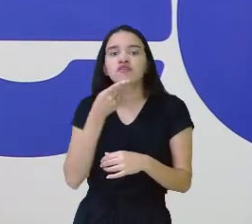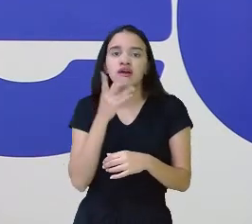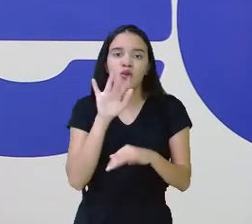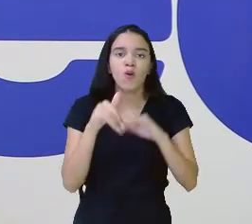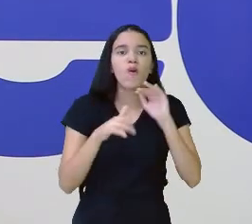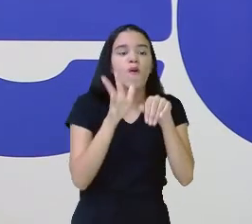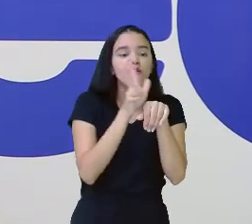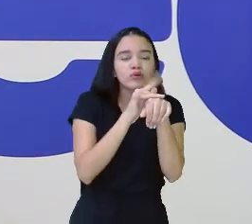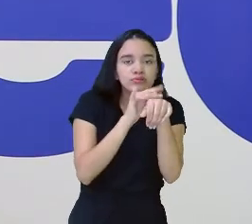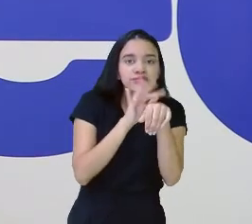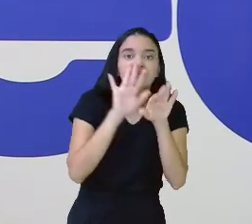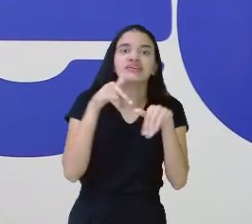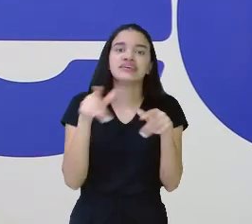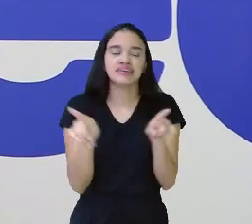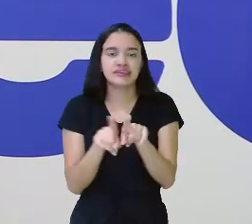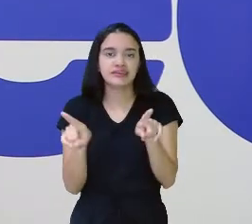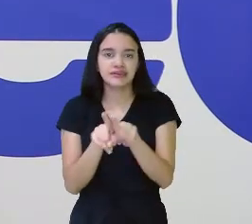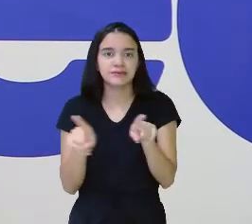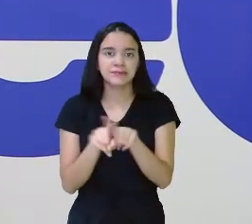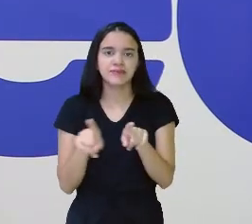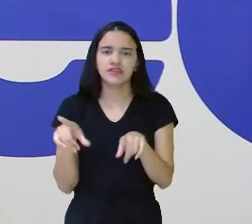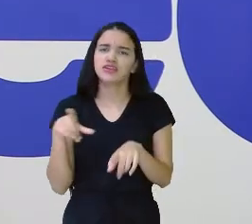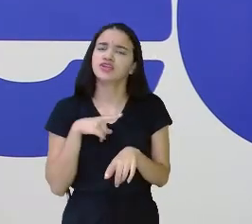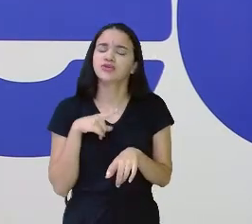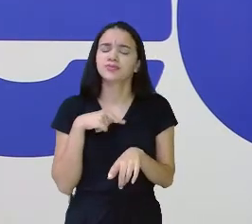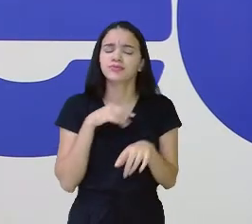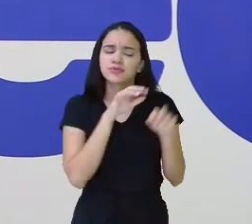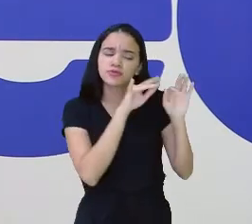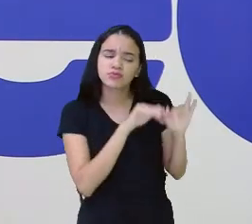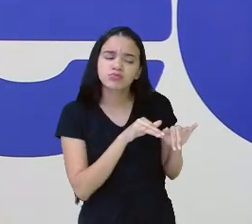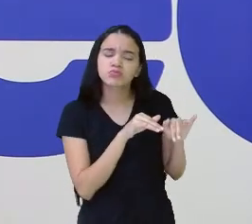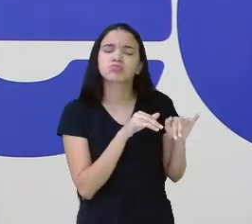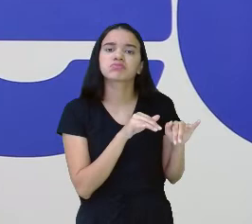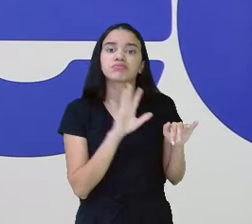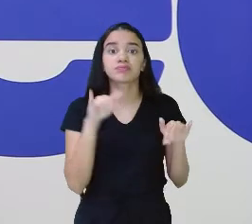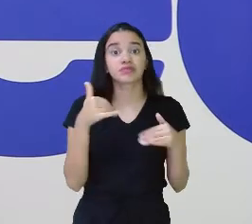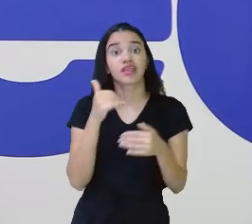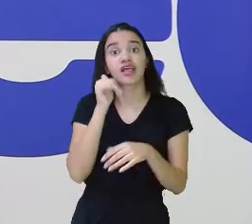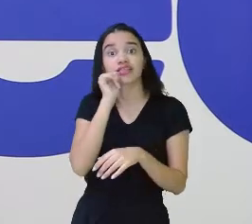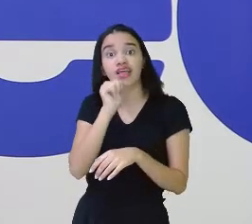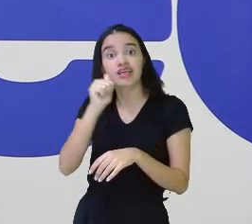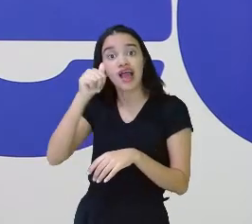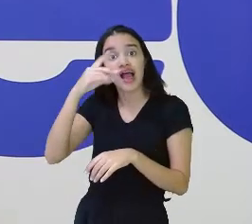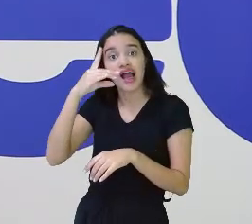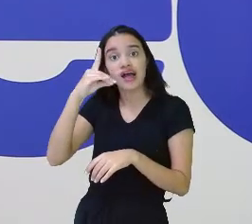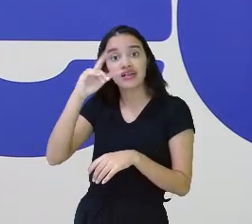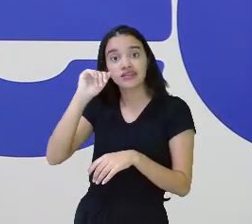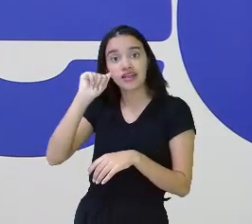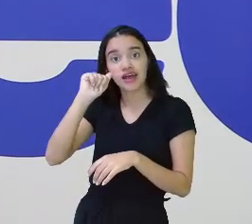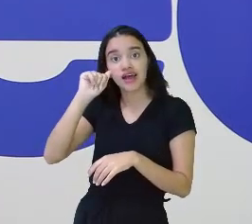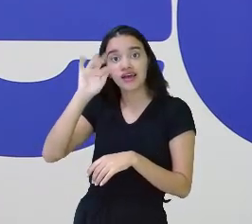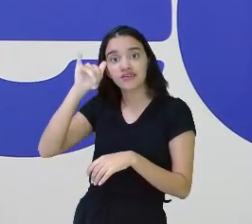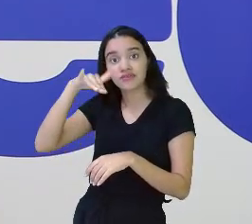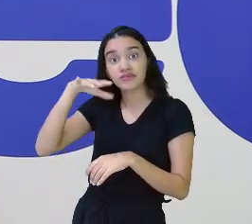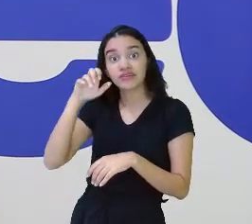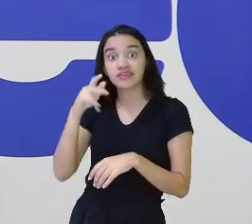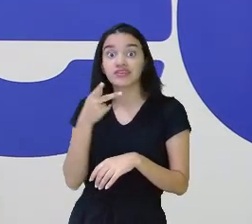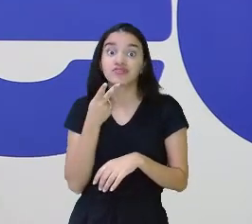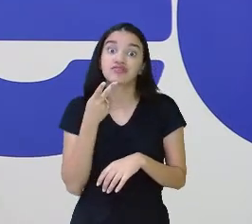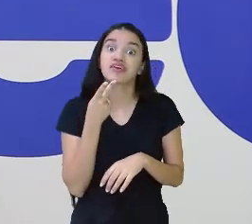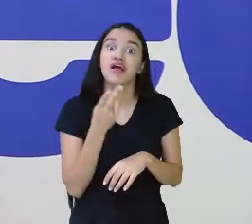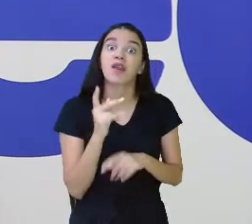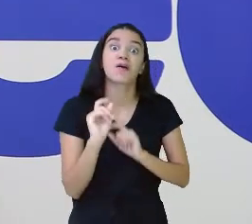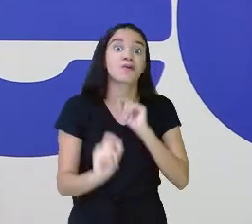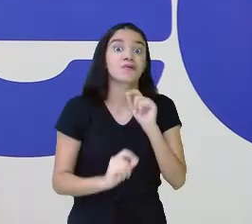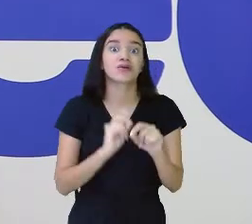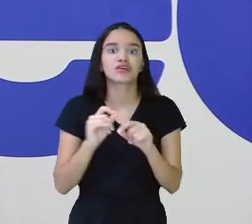E aqui também tem, deixa eu ver, a Daphne Cheio. Ah, a Daphne disse que